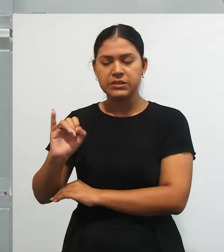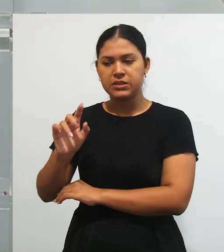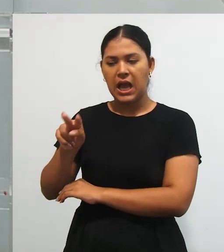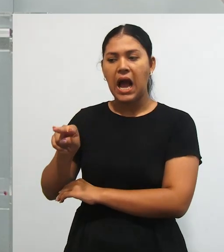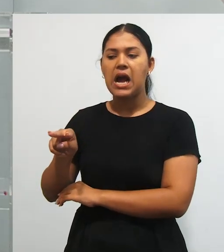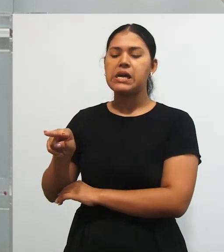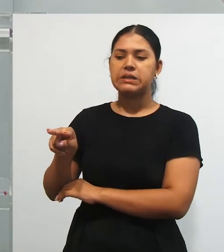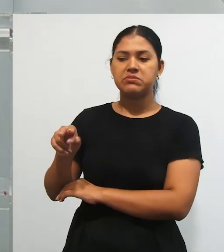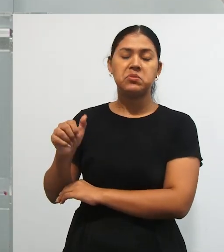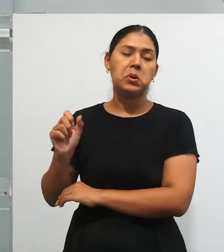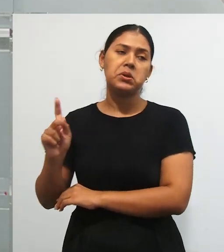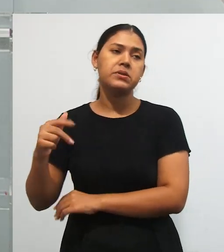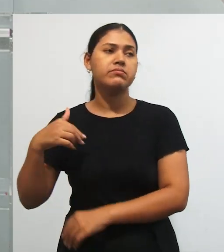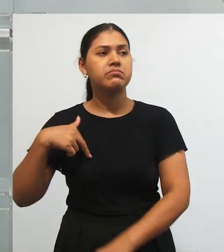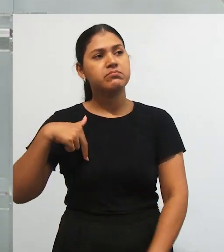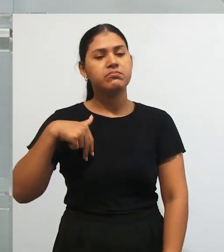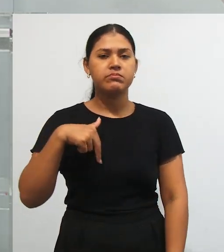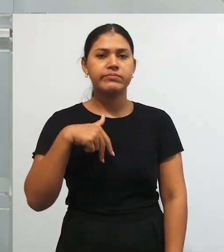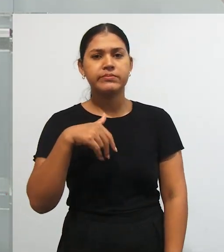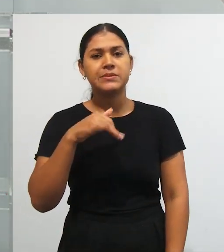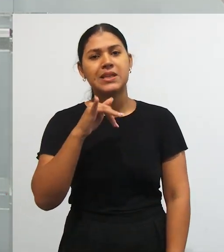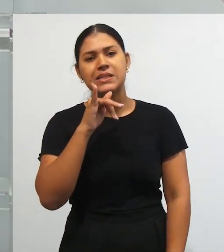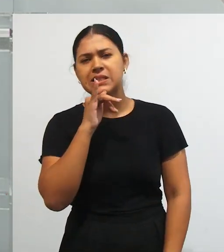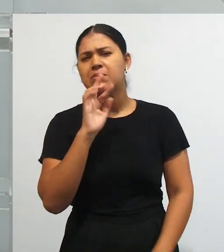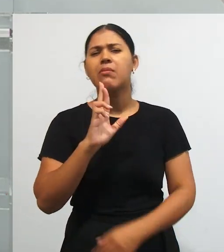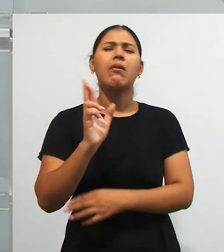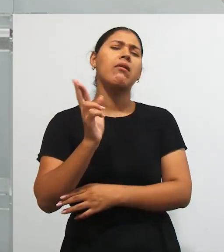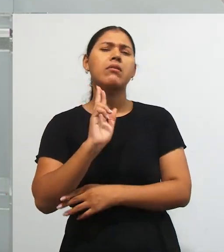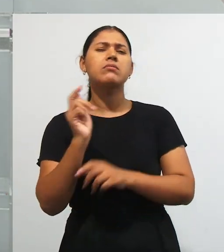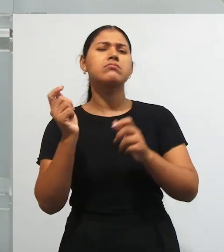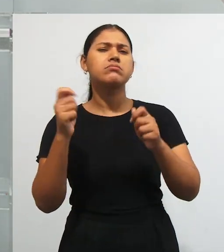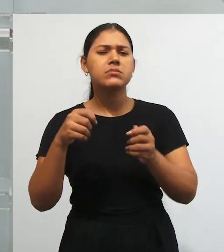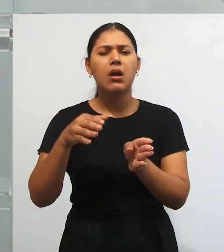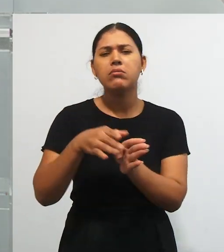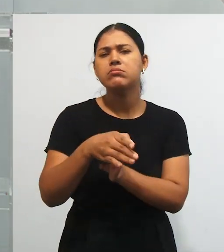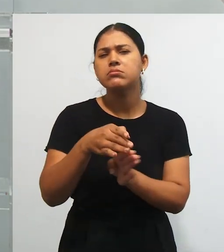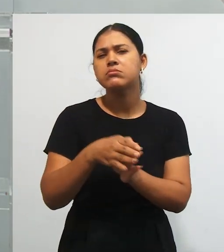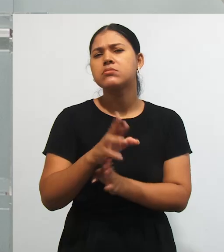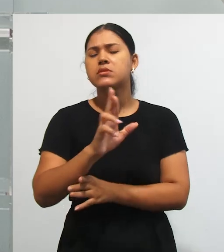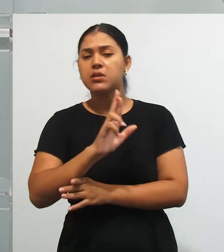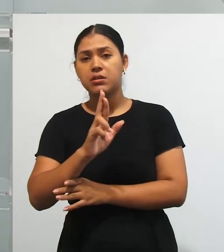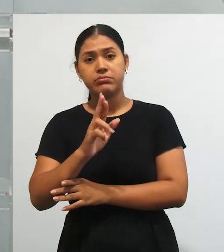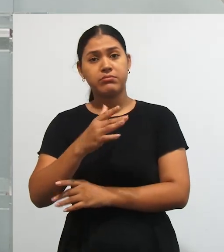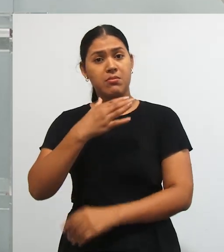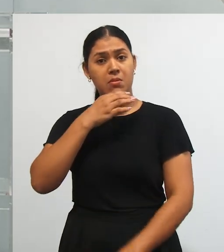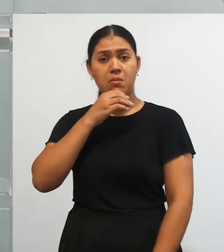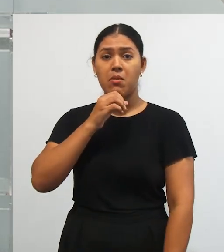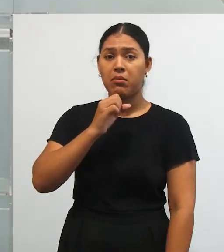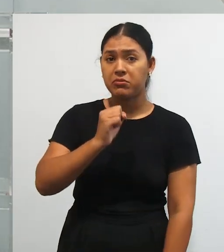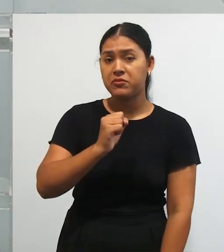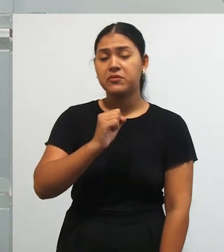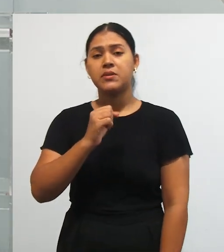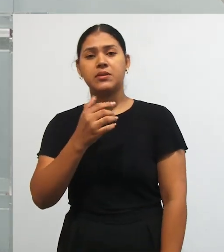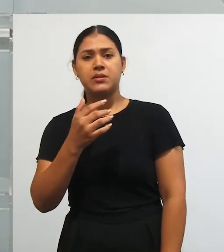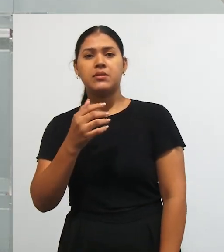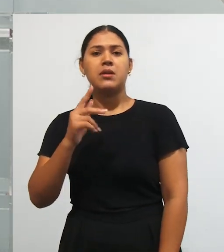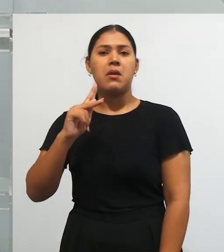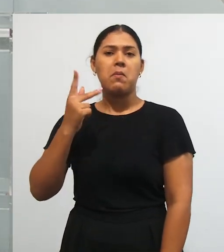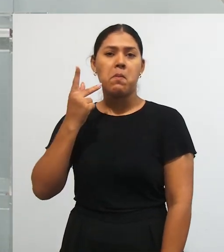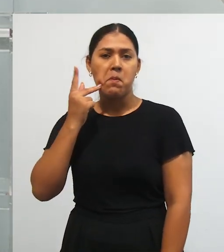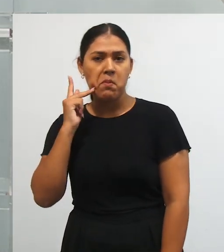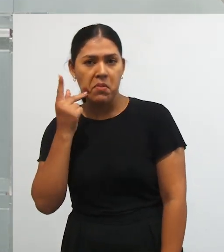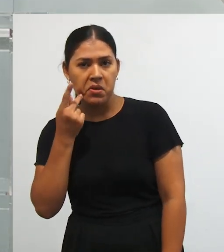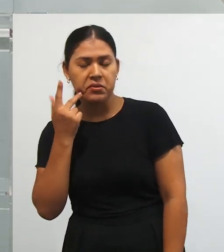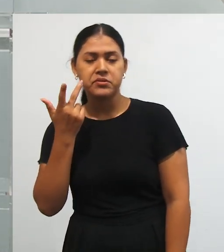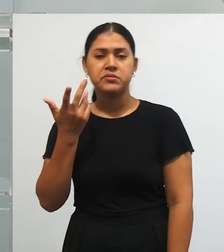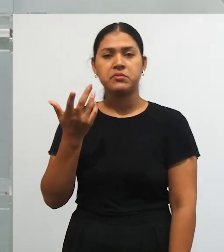vai, encontro com o mentor, com o Paulo Freire, a Selma, o Pedro Demo, futuramente o Jean